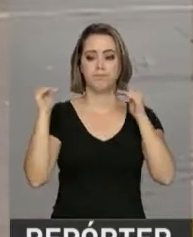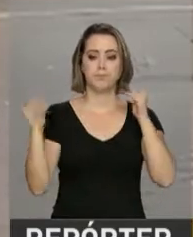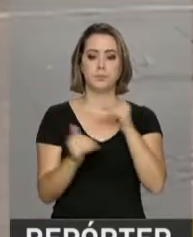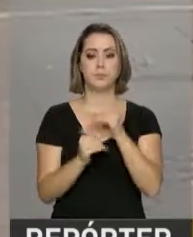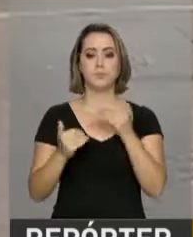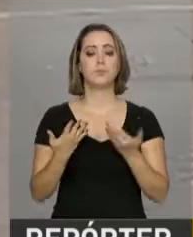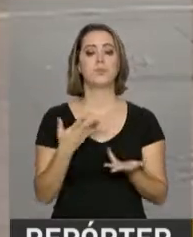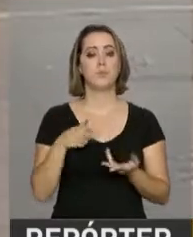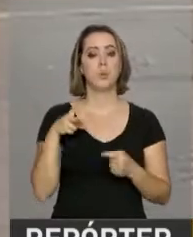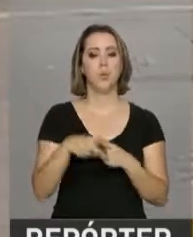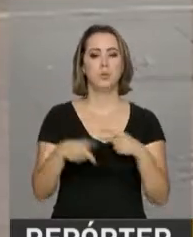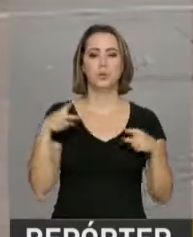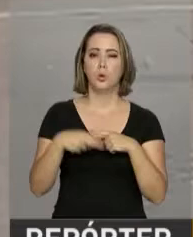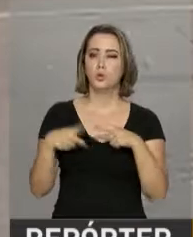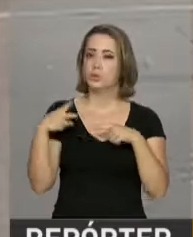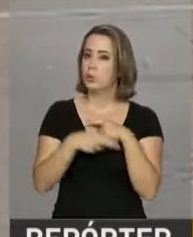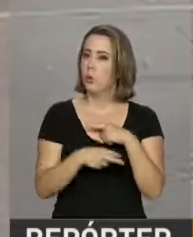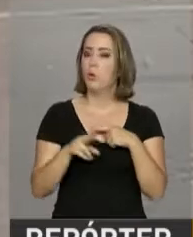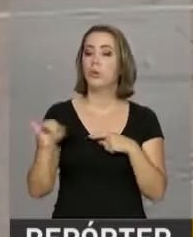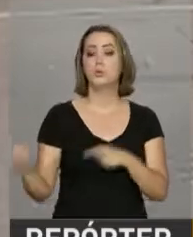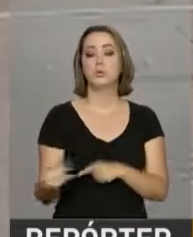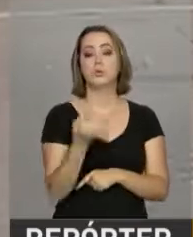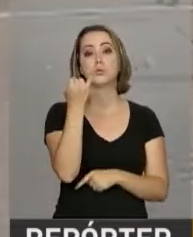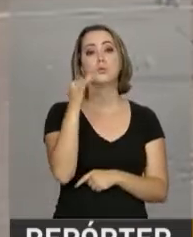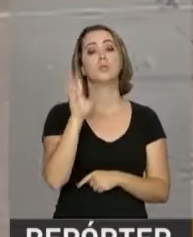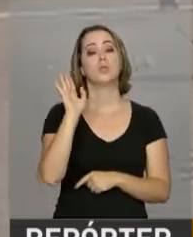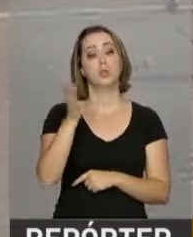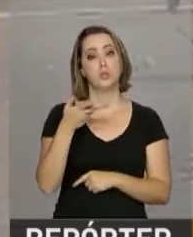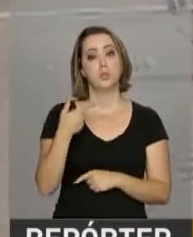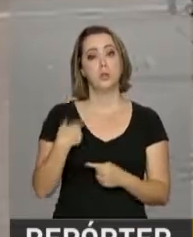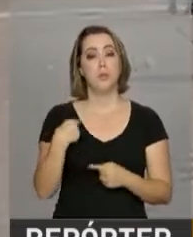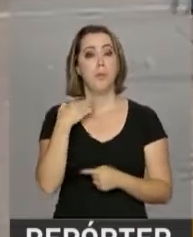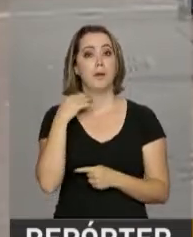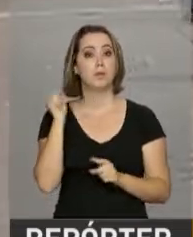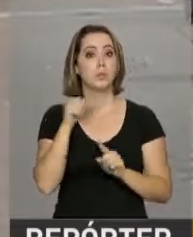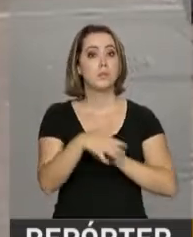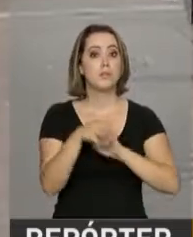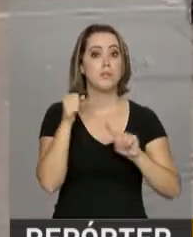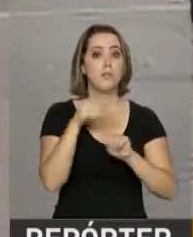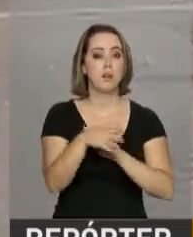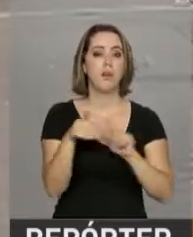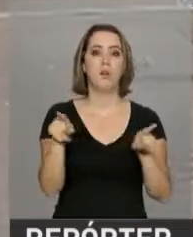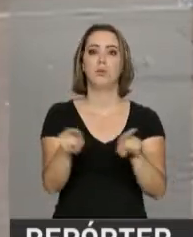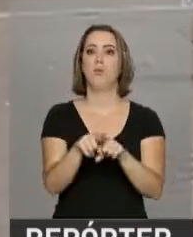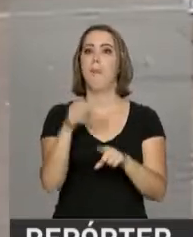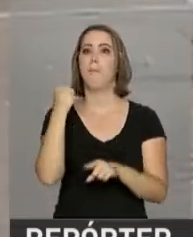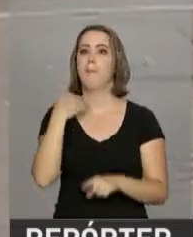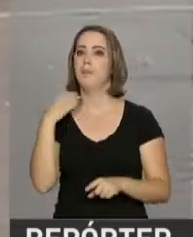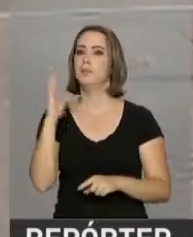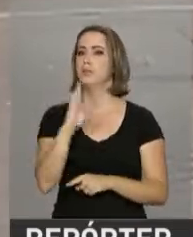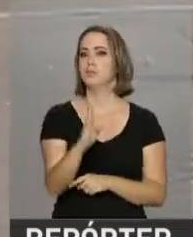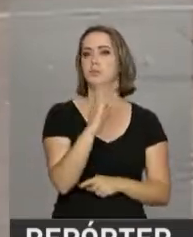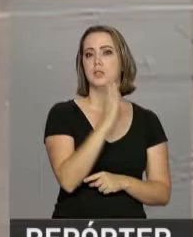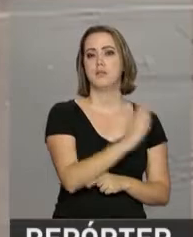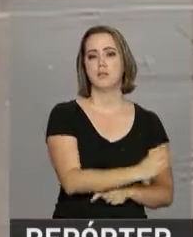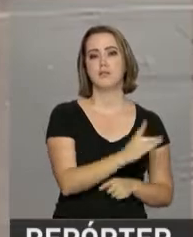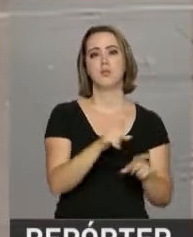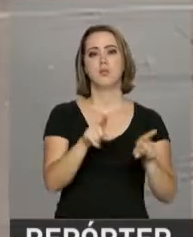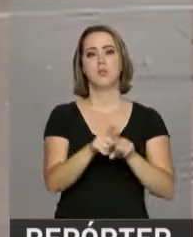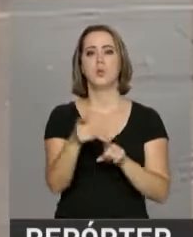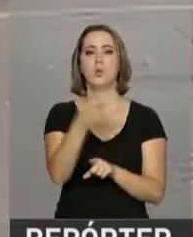mais esse corte nos juros da selic já apareceu e linha com o banco central o banco do brasil e outras instituições financeiras